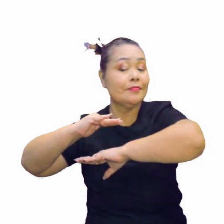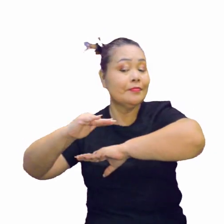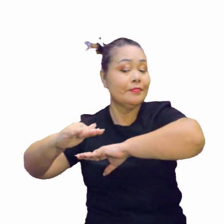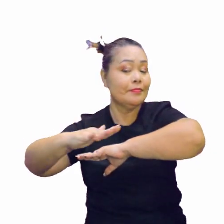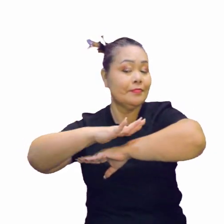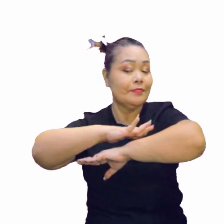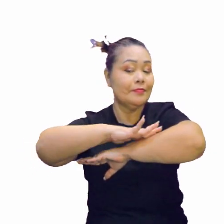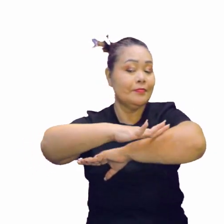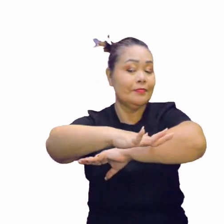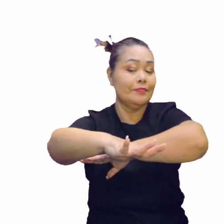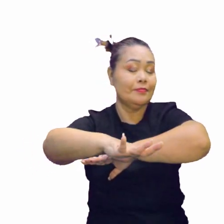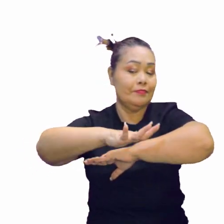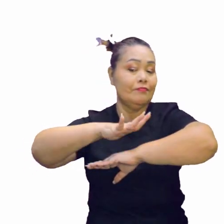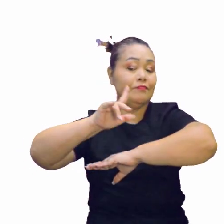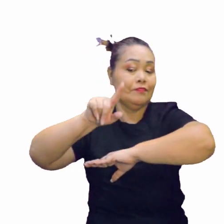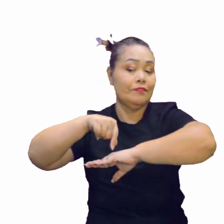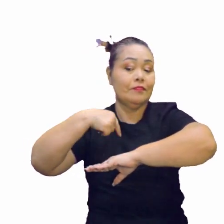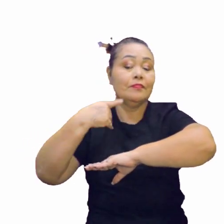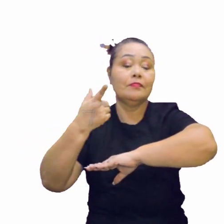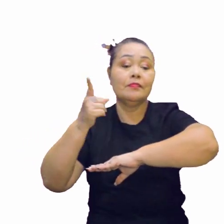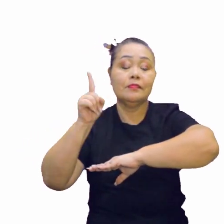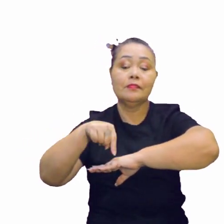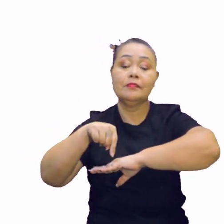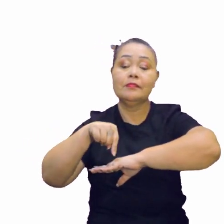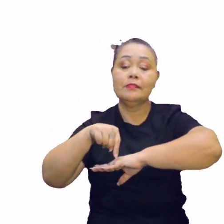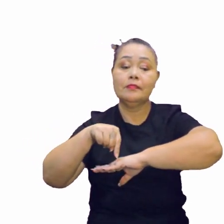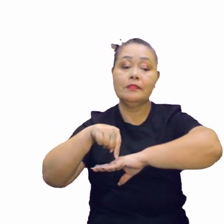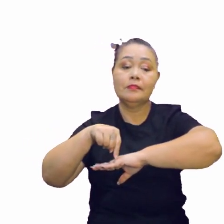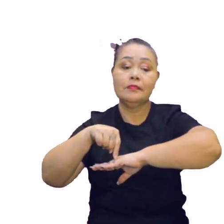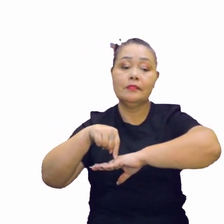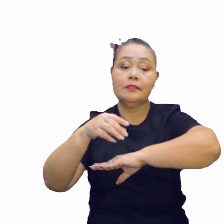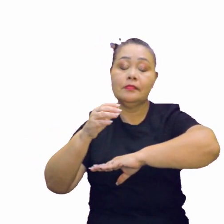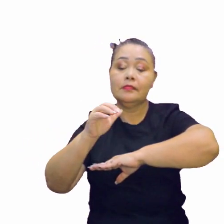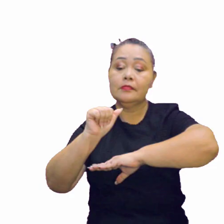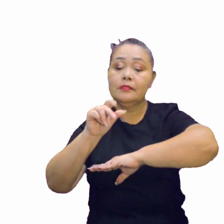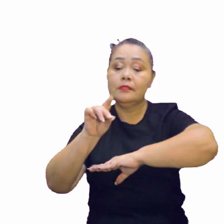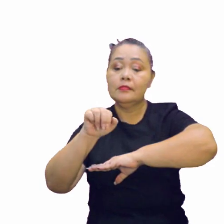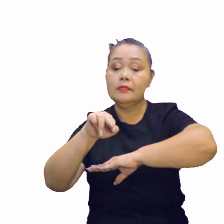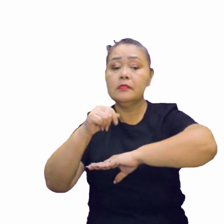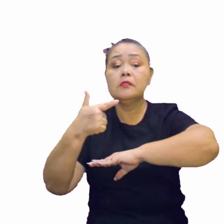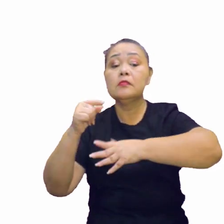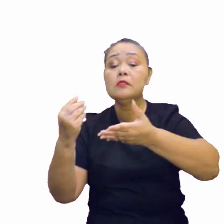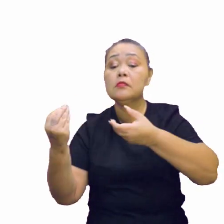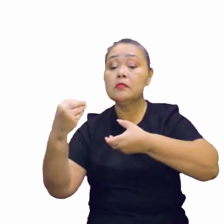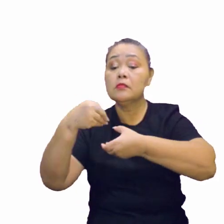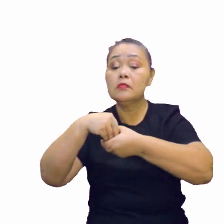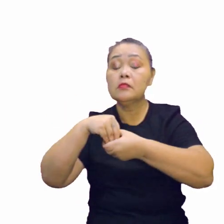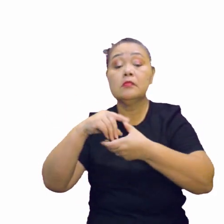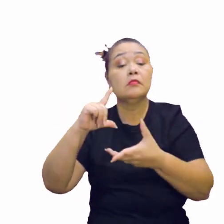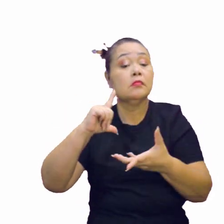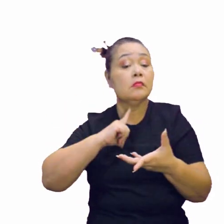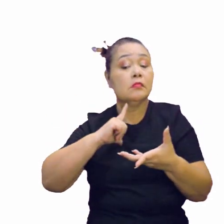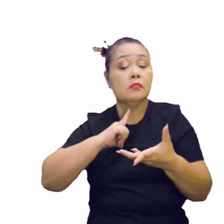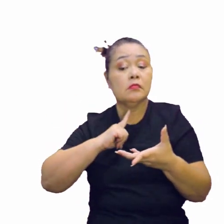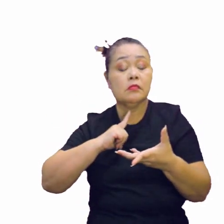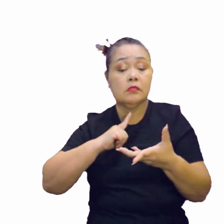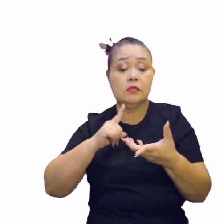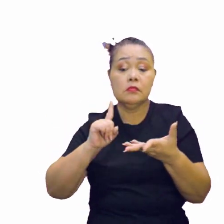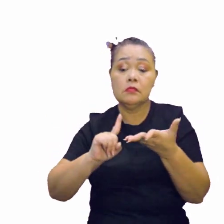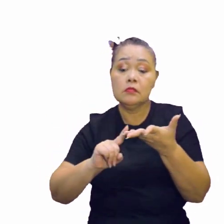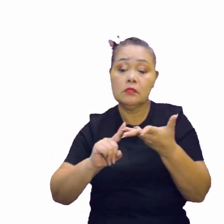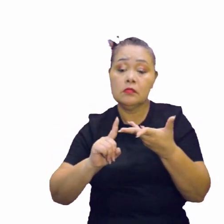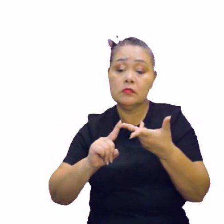Exponencial. Por que essa manutenção de adubação, entre outros? Porque nós temos aí a interferência de fatores dos exemplares